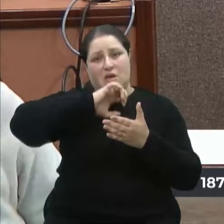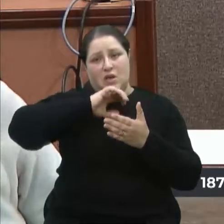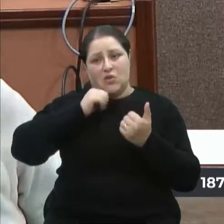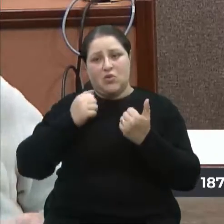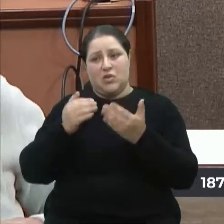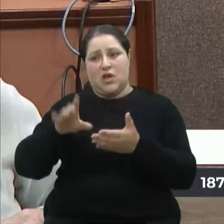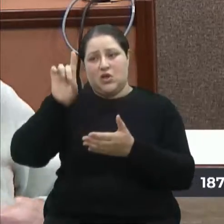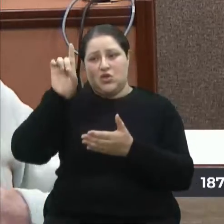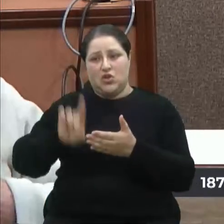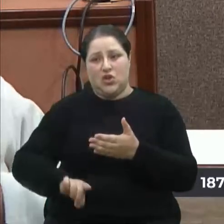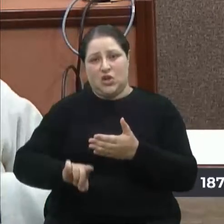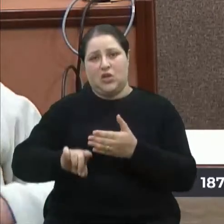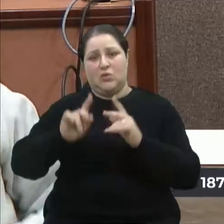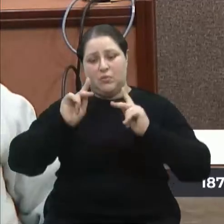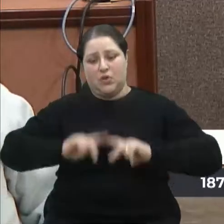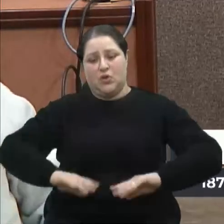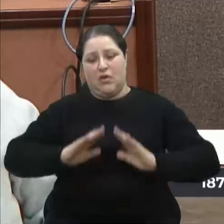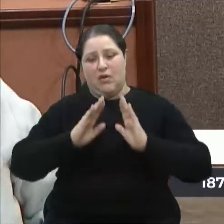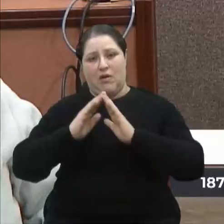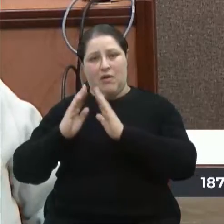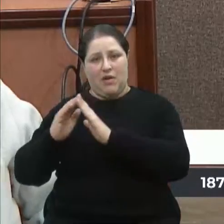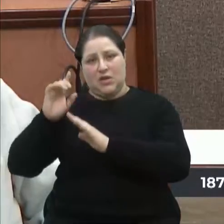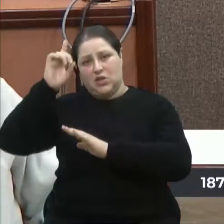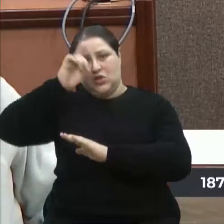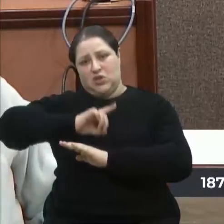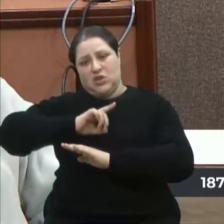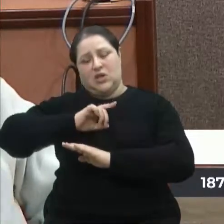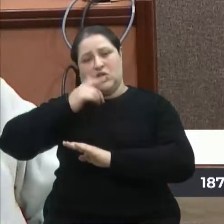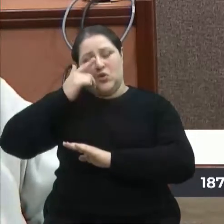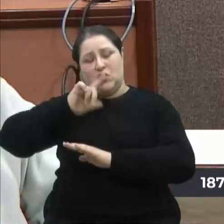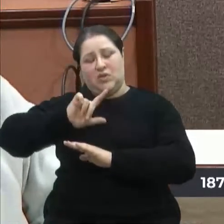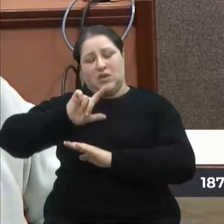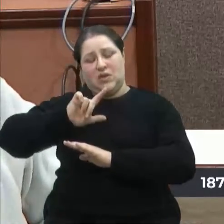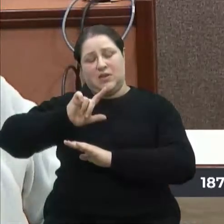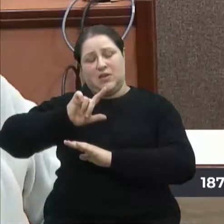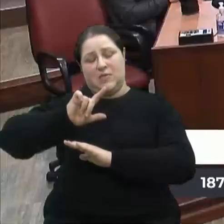moradores e para que a gente possa ter uma cidade muito melhor. Obrigada. Obrigada,